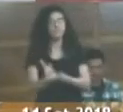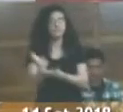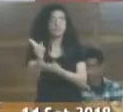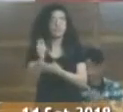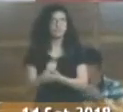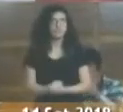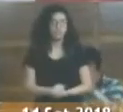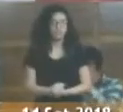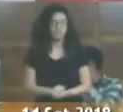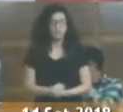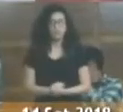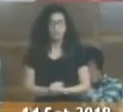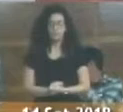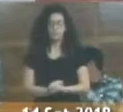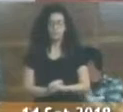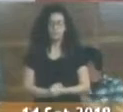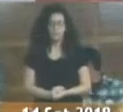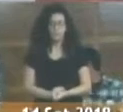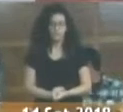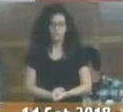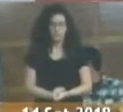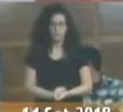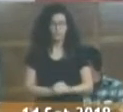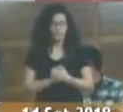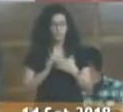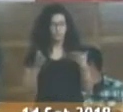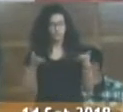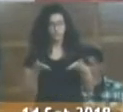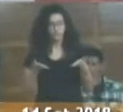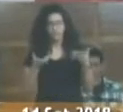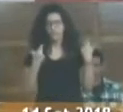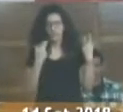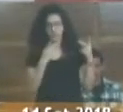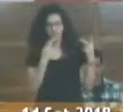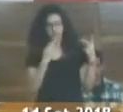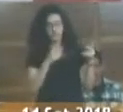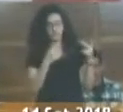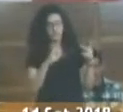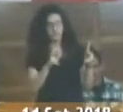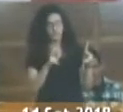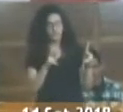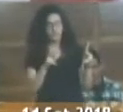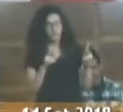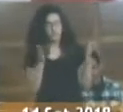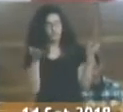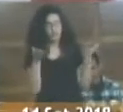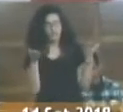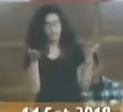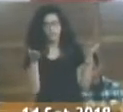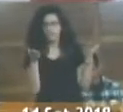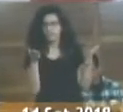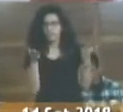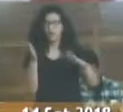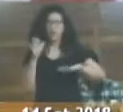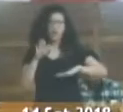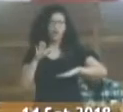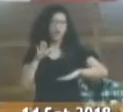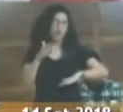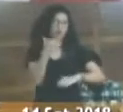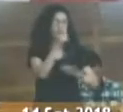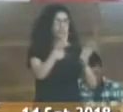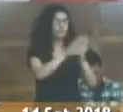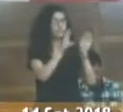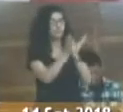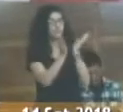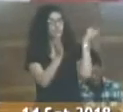poder conquistar, né? E hoje, em Paraty, recentemente, outras comunidades conseguiram acesso à